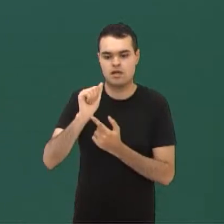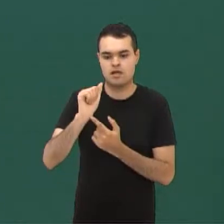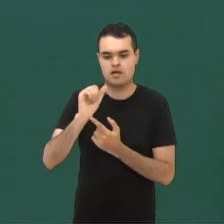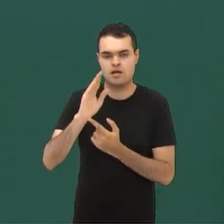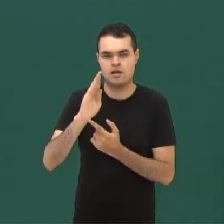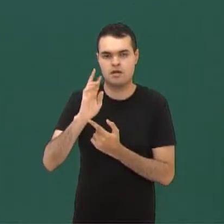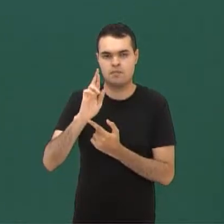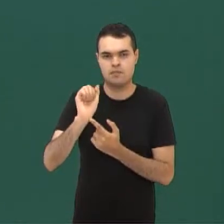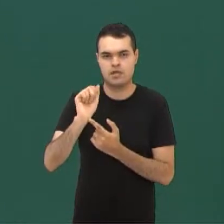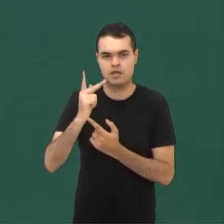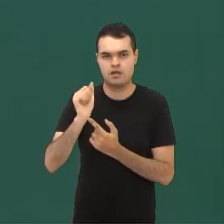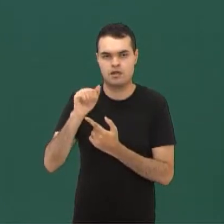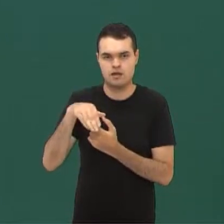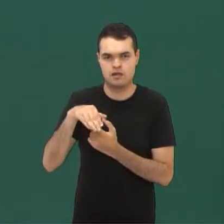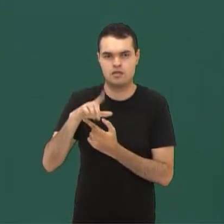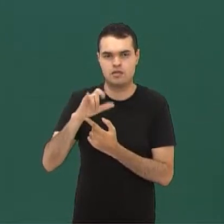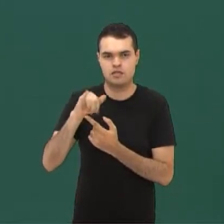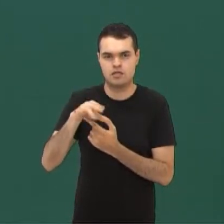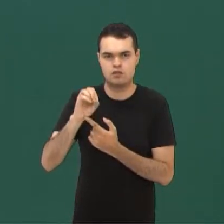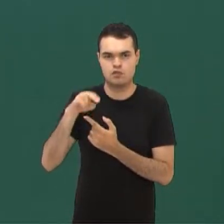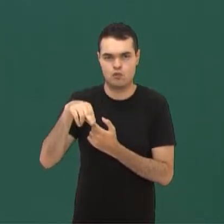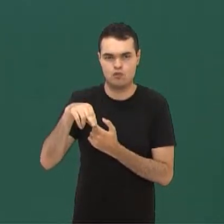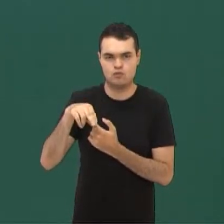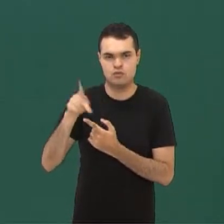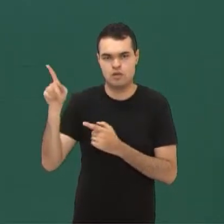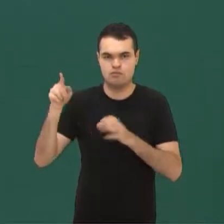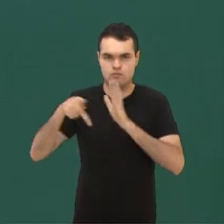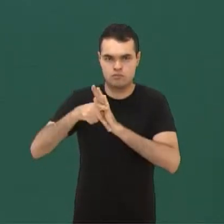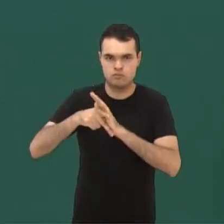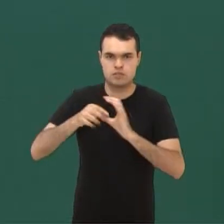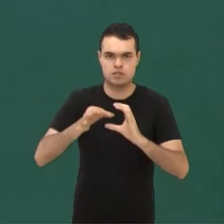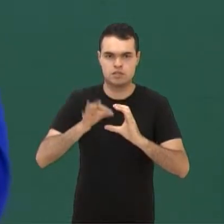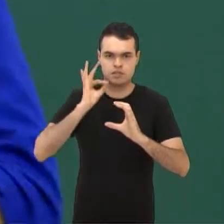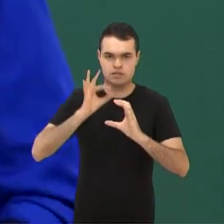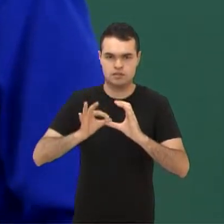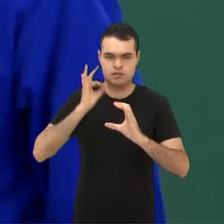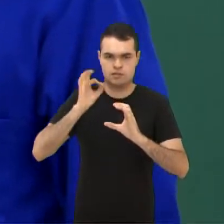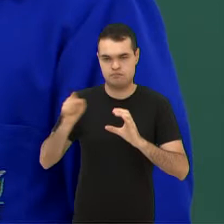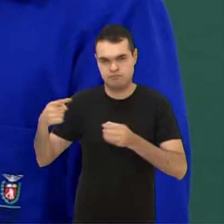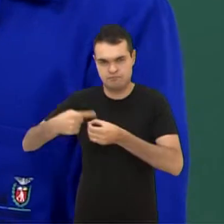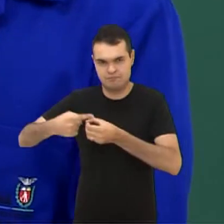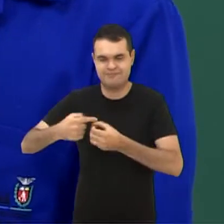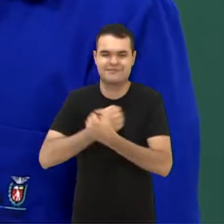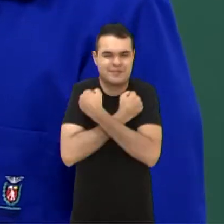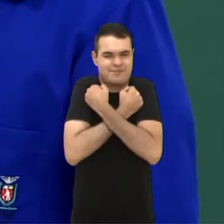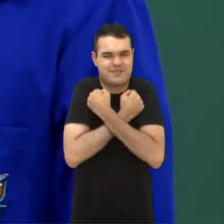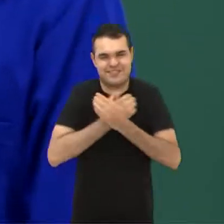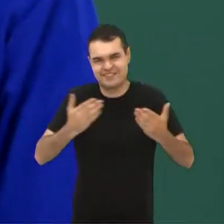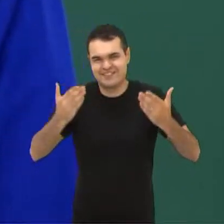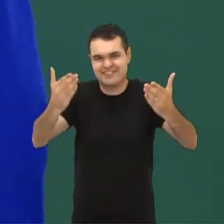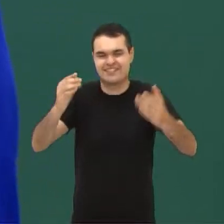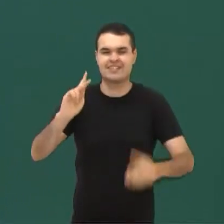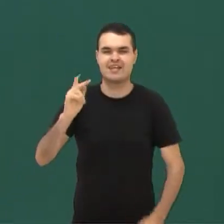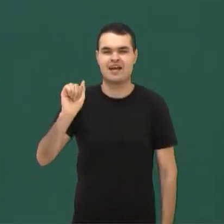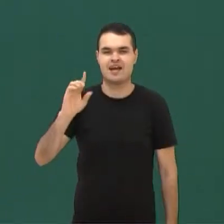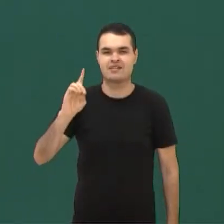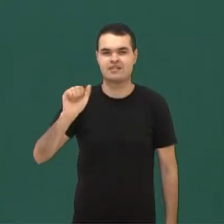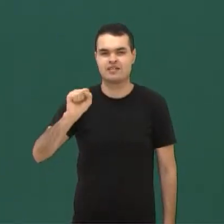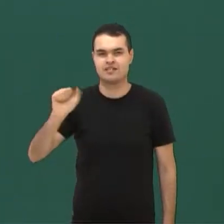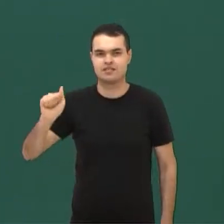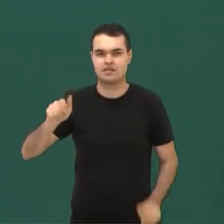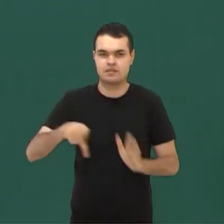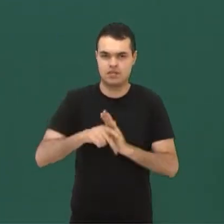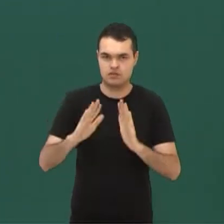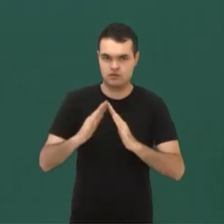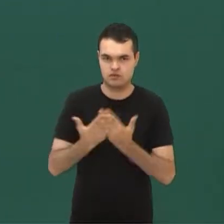Meu colégio. Aí, ó, viu? Você combinou com eles, pra eles mandaram aqui, tô ligado, mesmo. tá? A Radassa aqui, estuda no Colégio Estadual do Paraná,